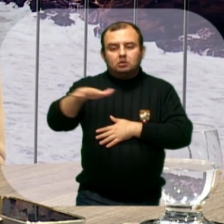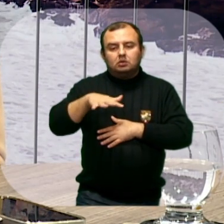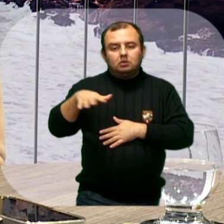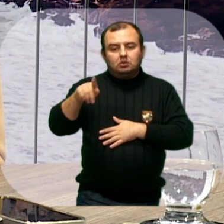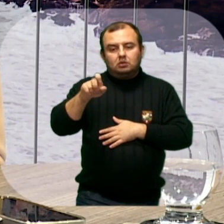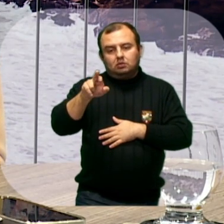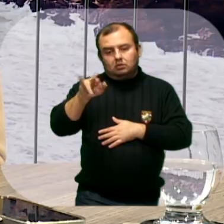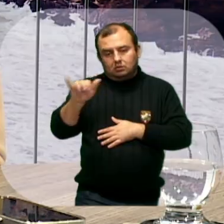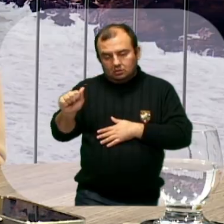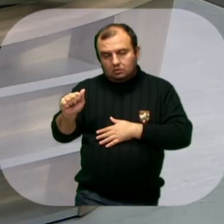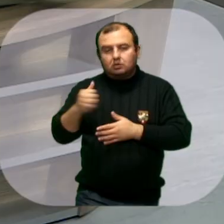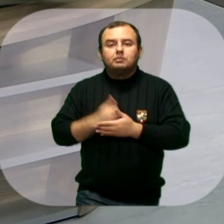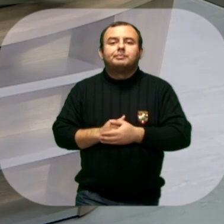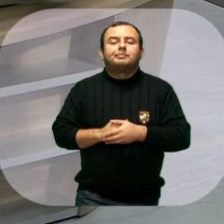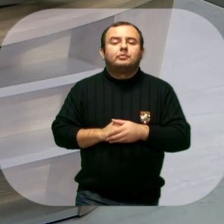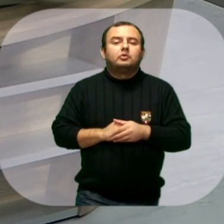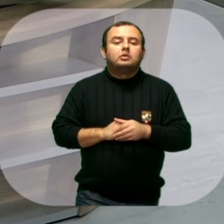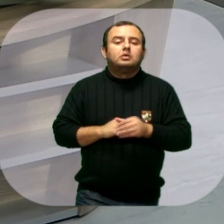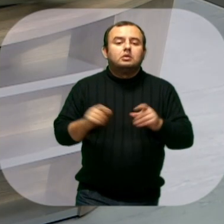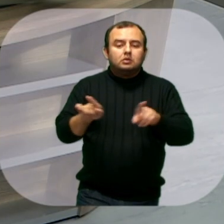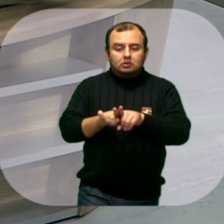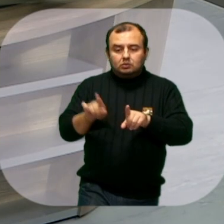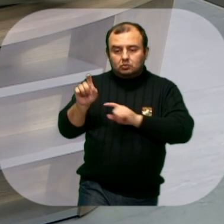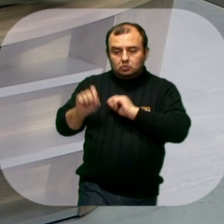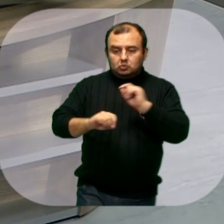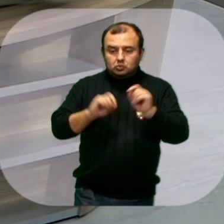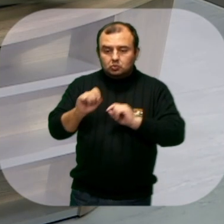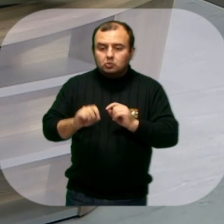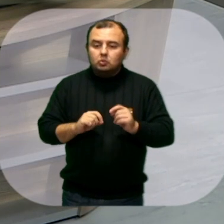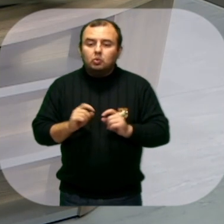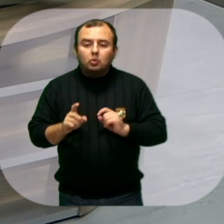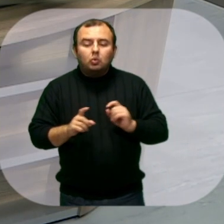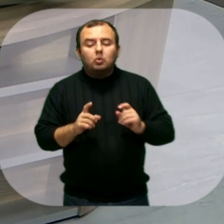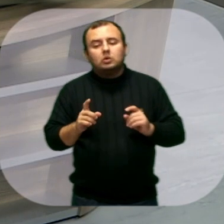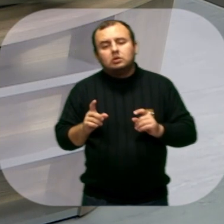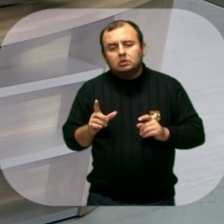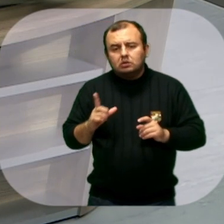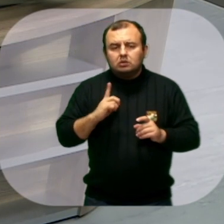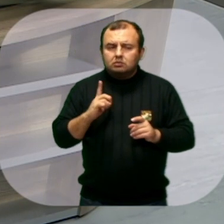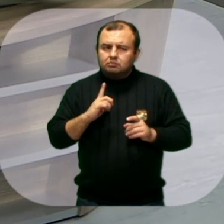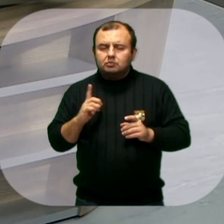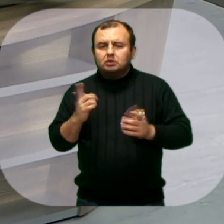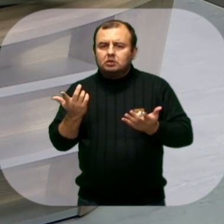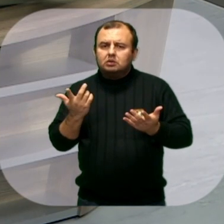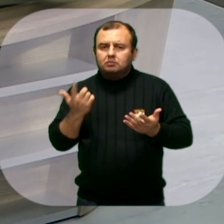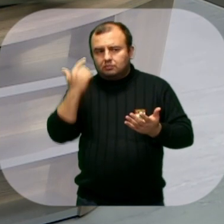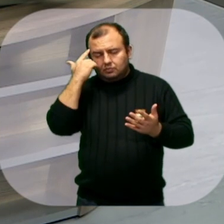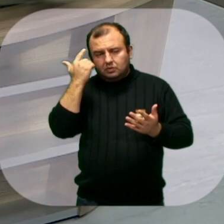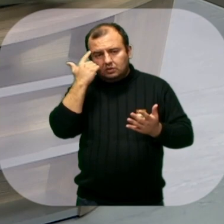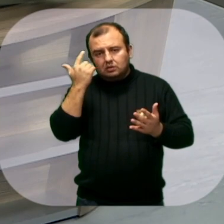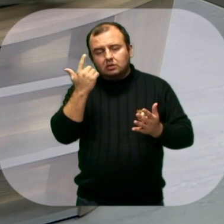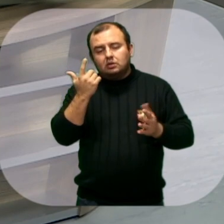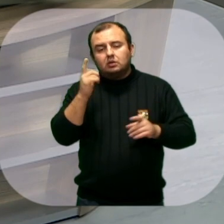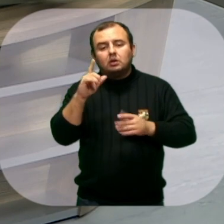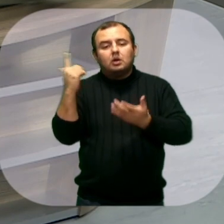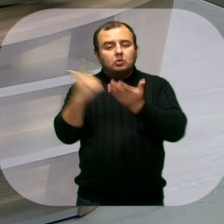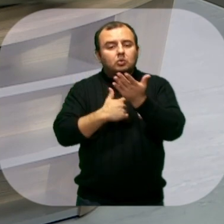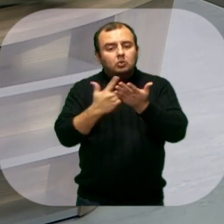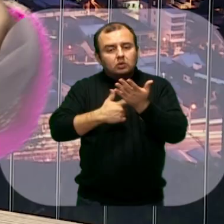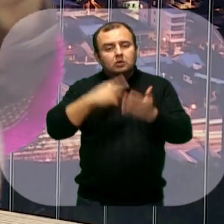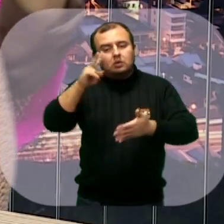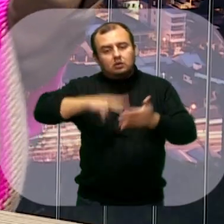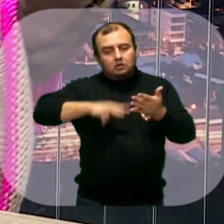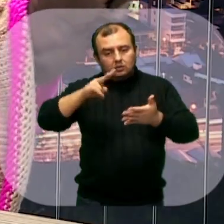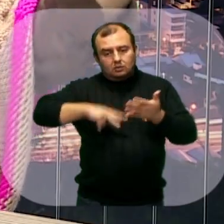perícia da Prefeitura. E também tem uma questão de você desmistificar a questão do livro, da